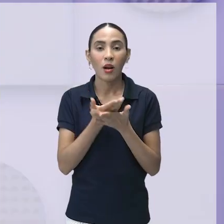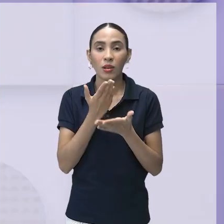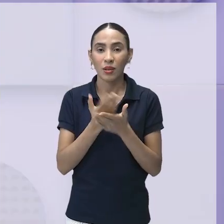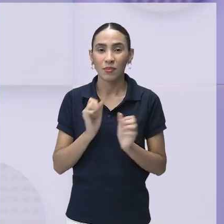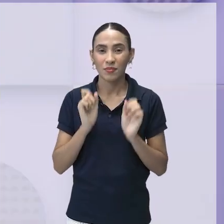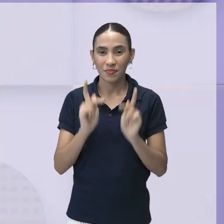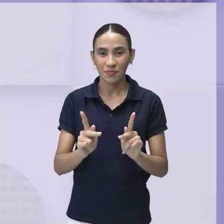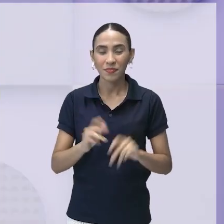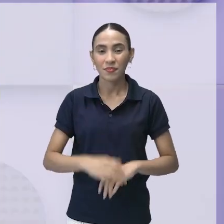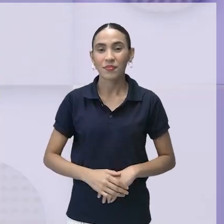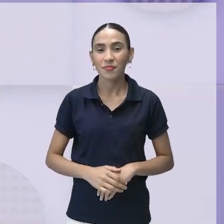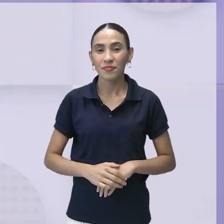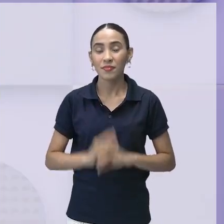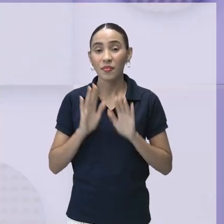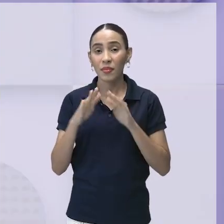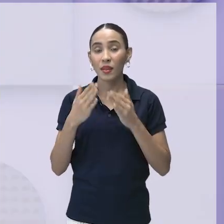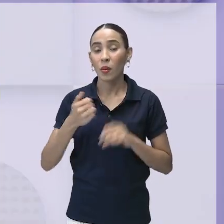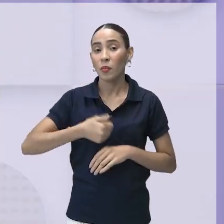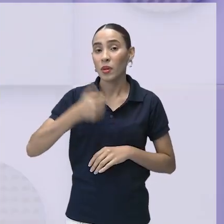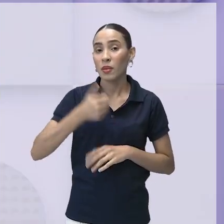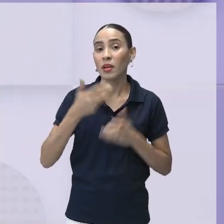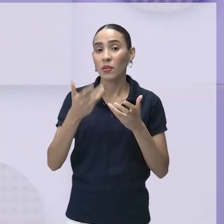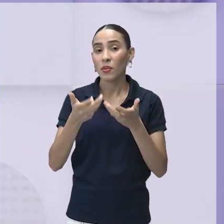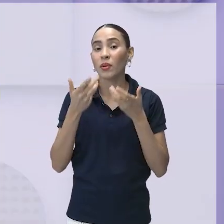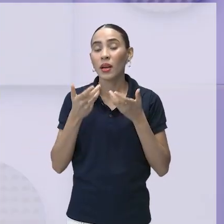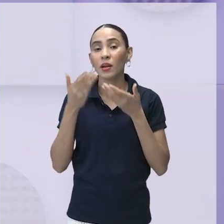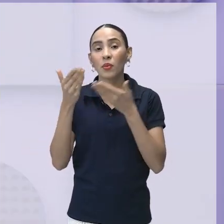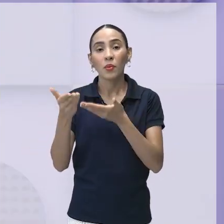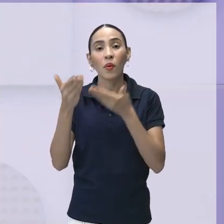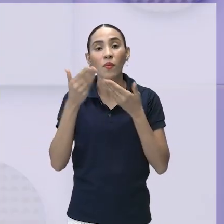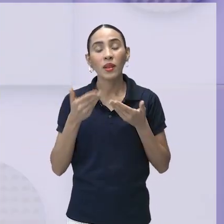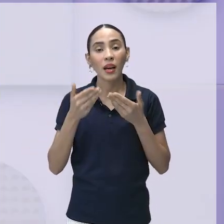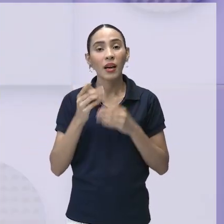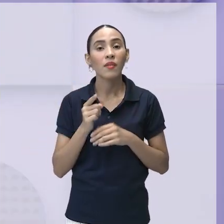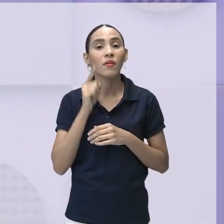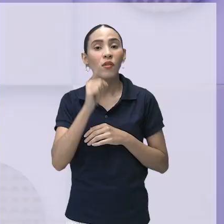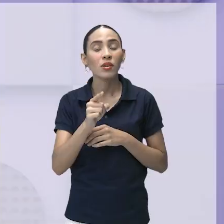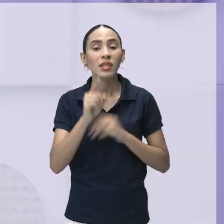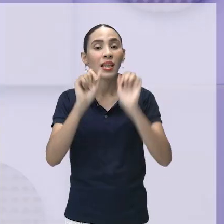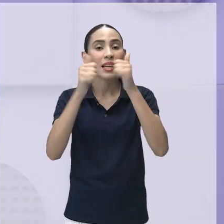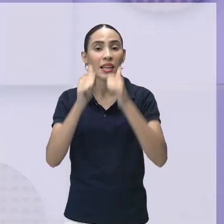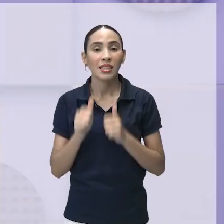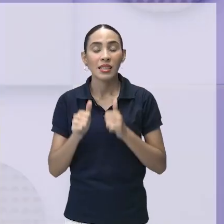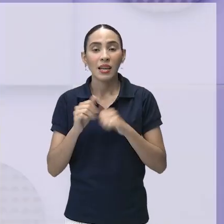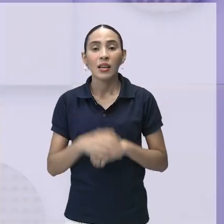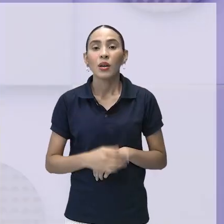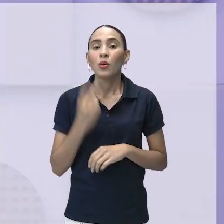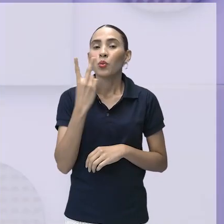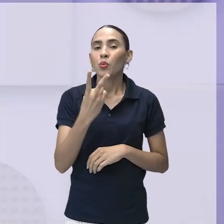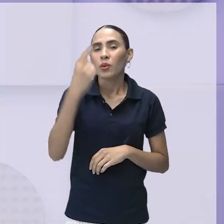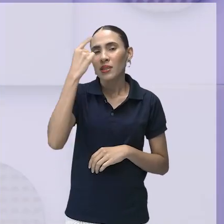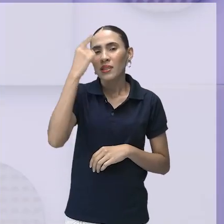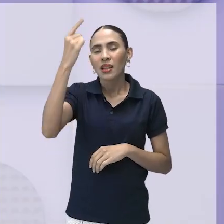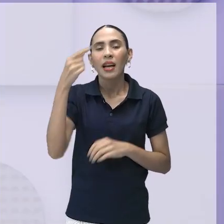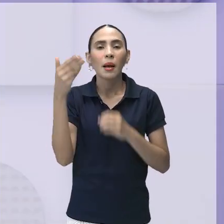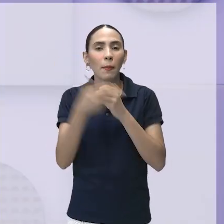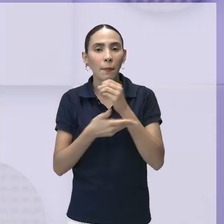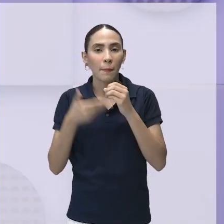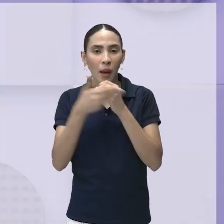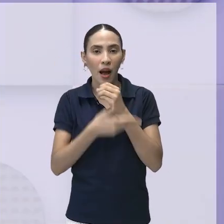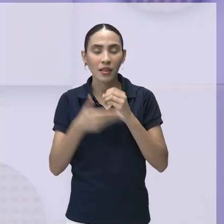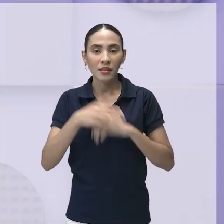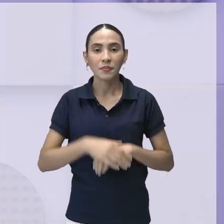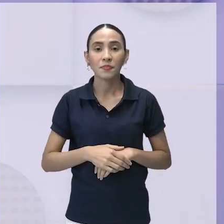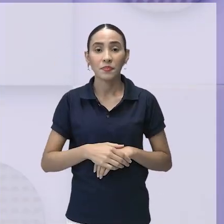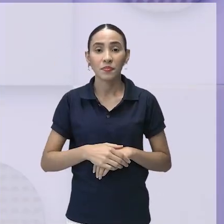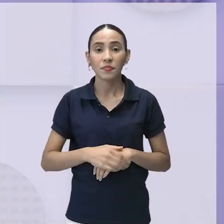Tudo bem? Então, primeira coisa que eu quero te convidar é para revisitarmos duas ideias bem básicas, que é